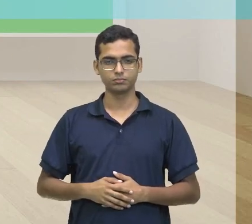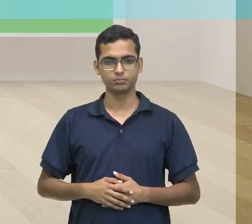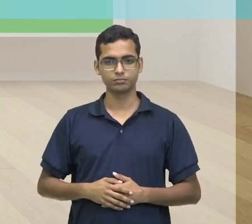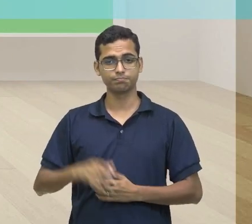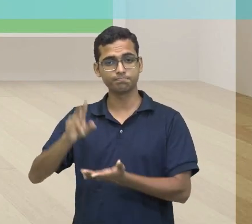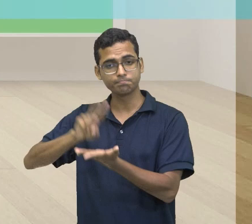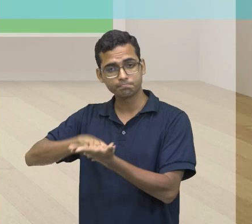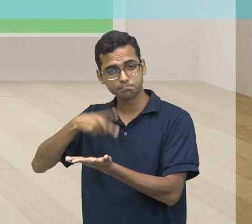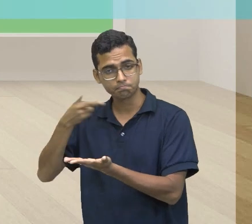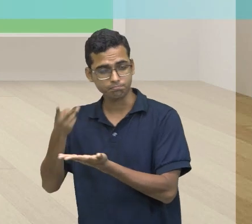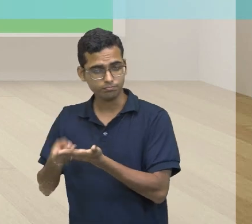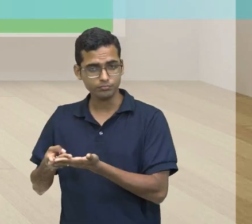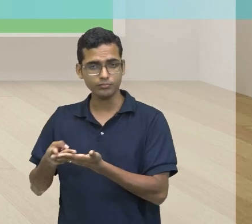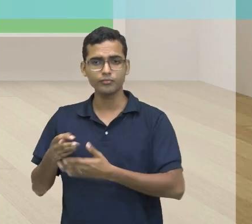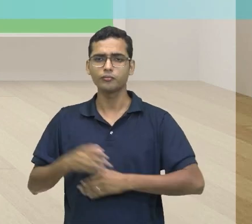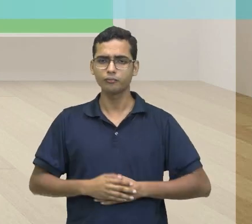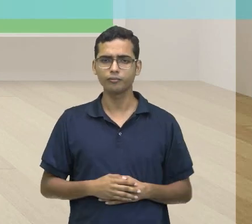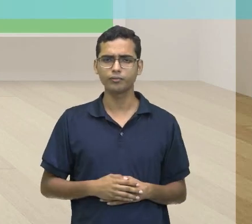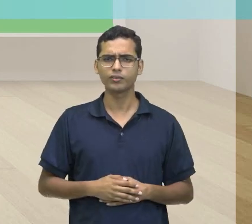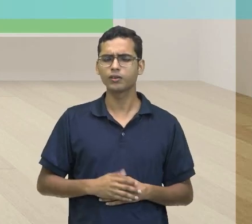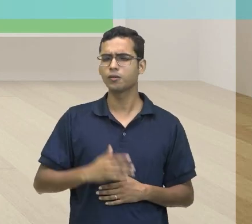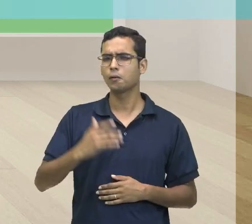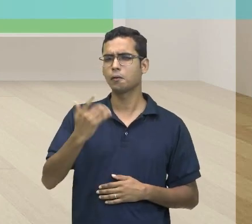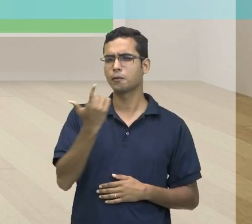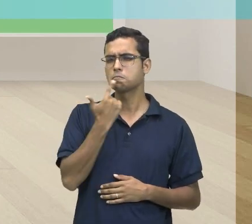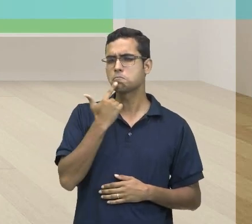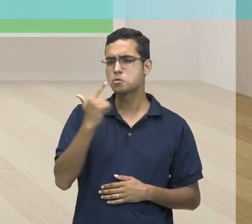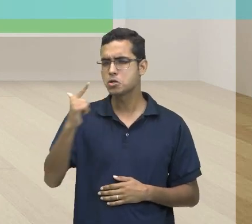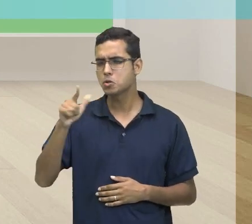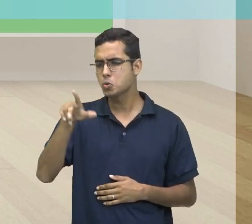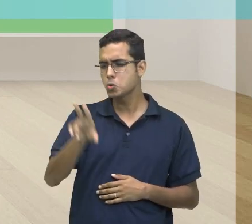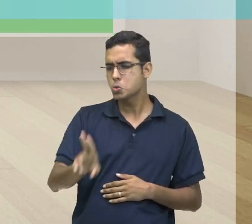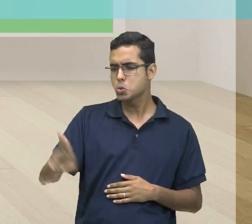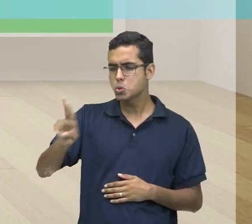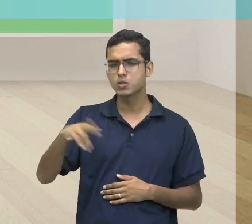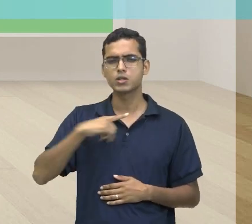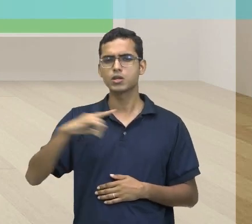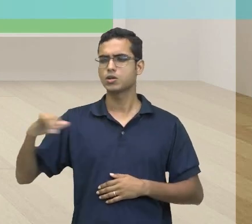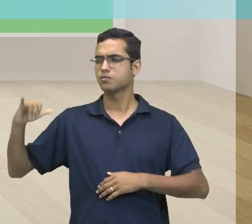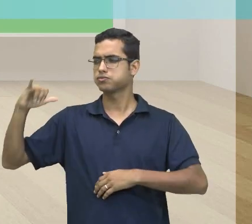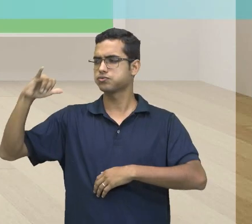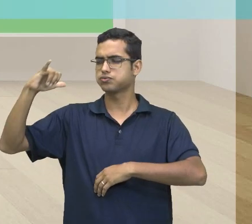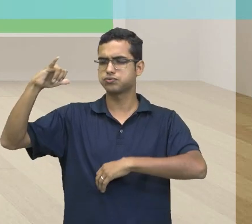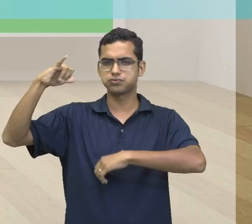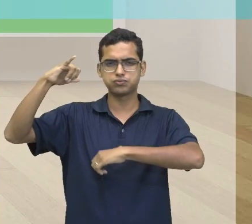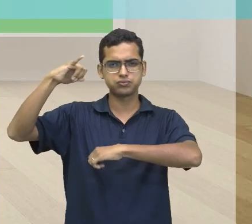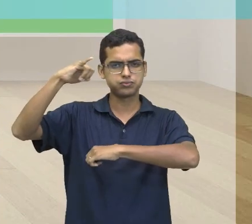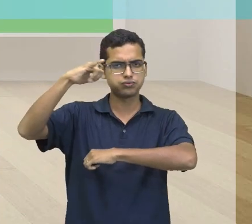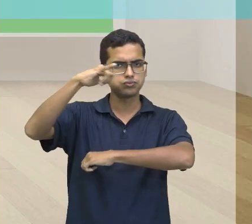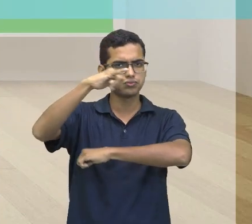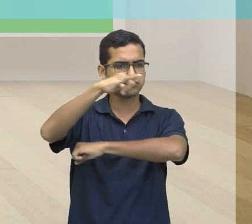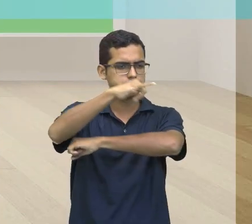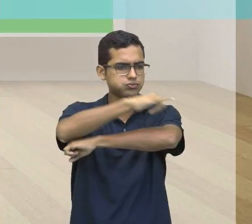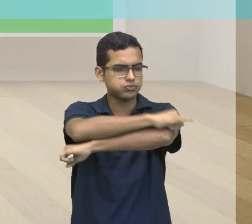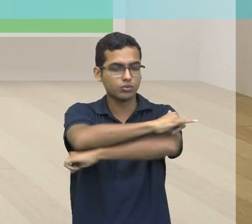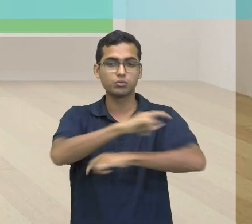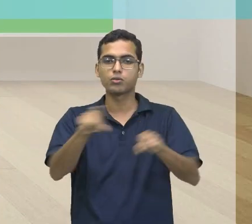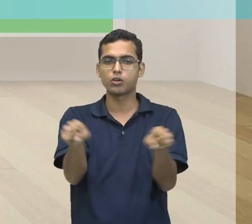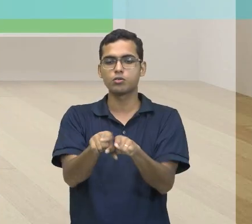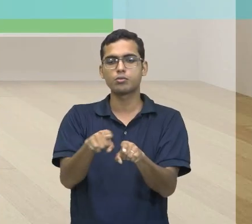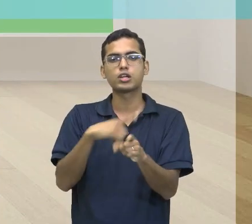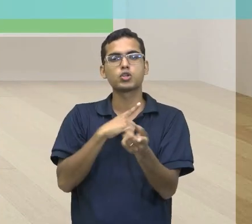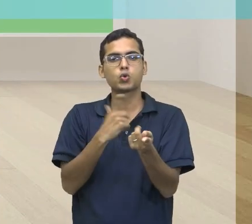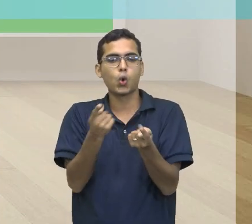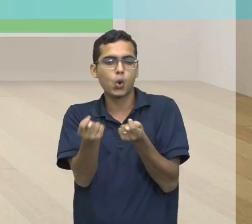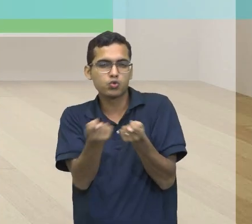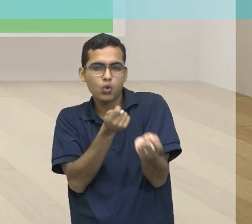A língua da aviação e do controle de tráfego aéreo é, obviamente, também a língua inglesa. Então, a língua inglesa é a